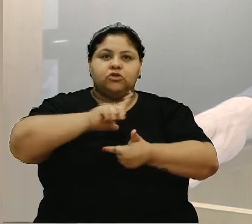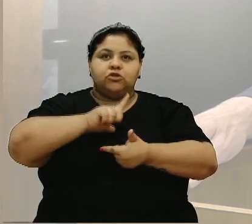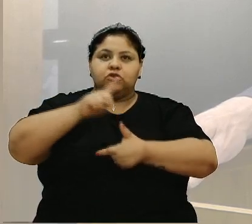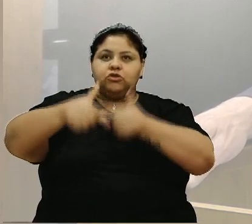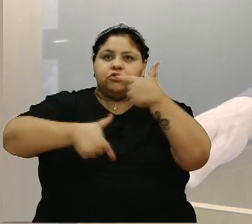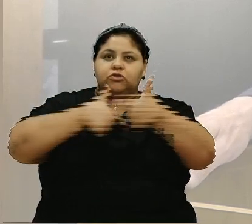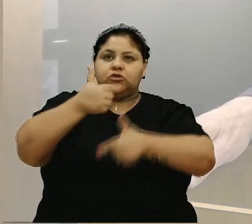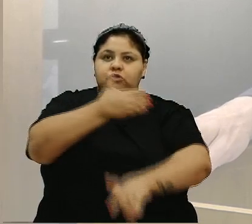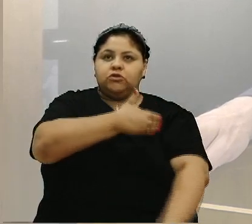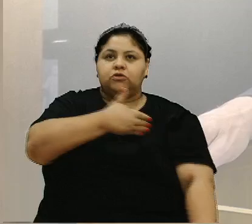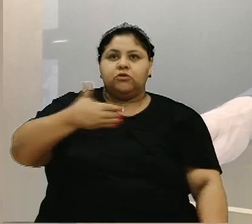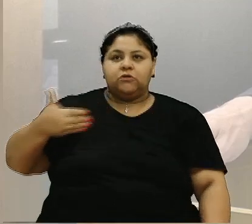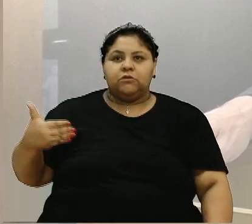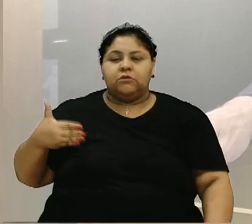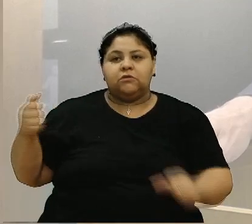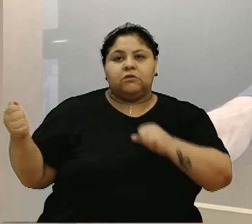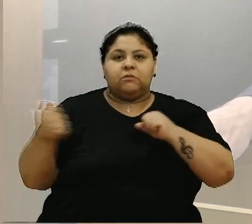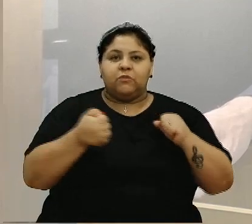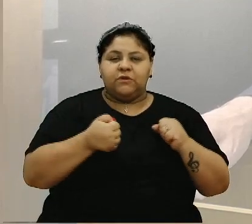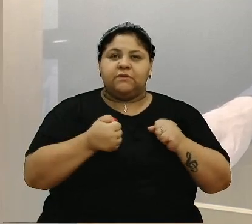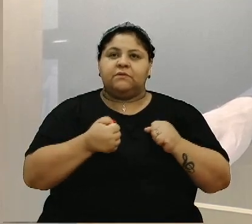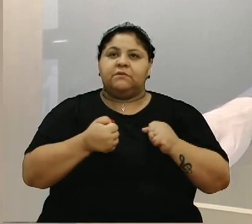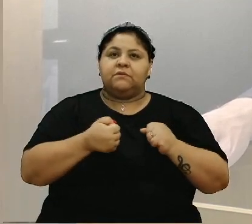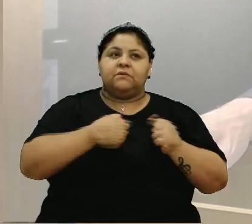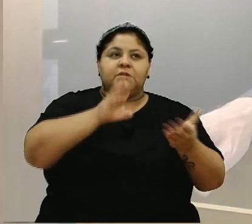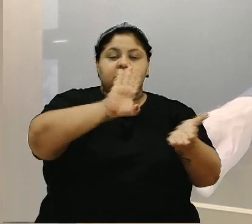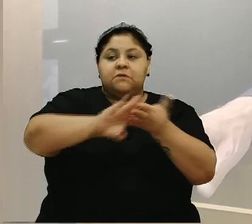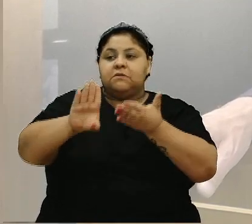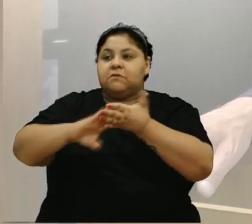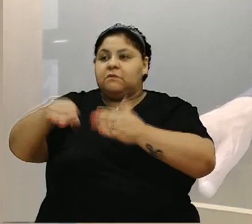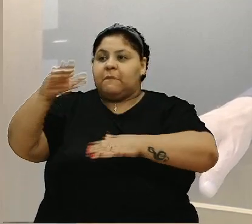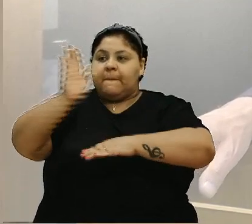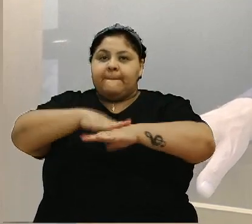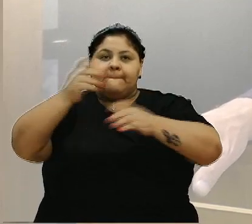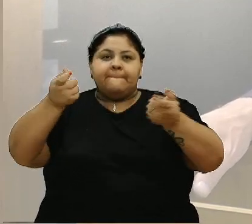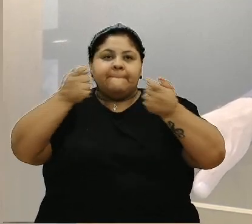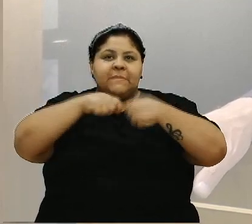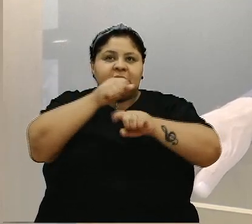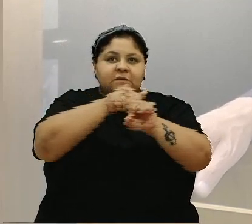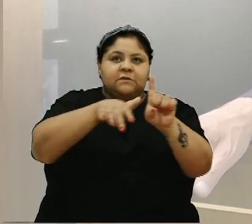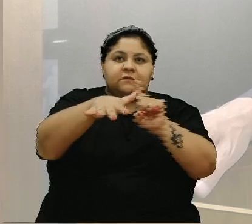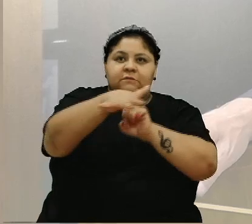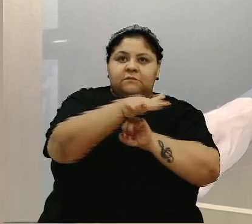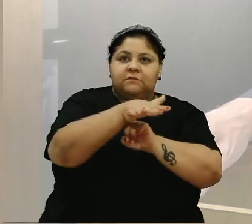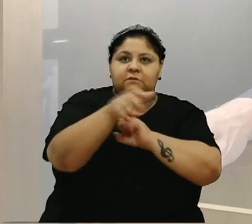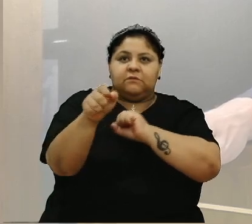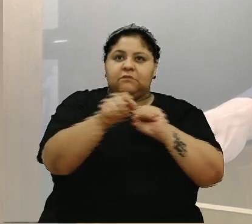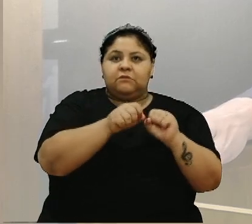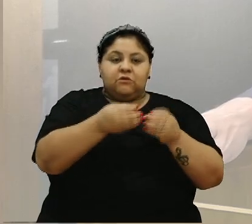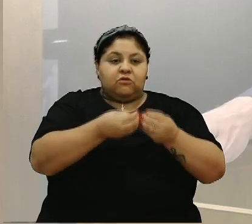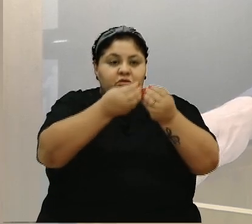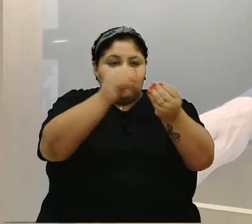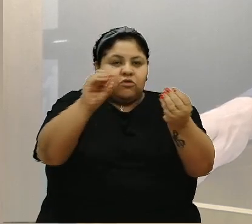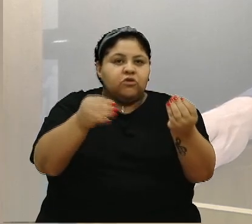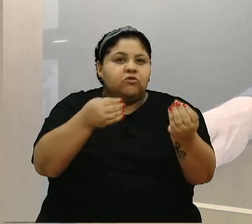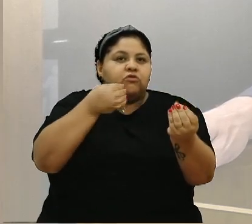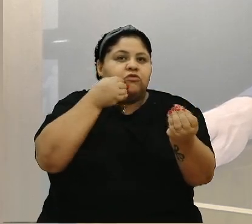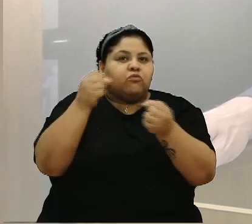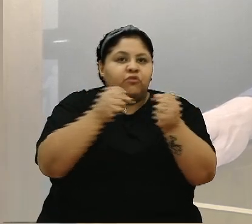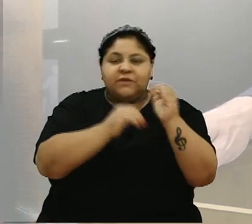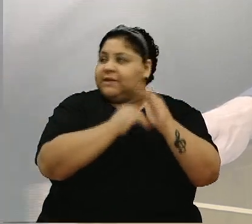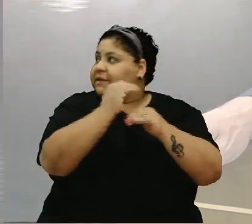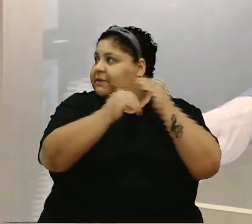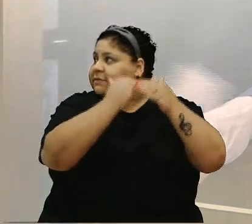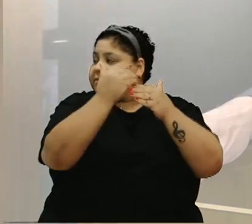serviços públicos para poder tirar os que mais precisam na assistência, para poder dar uma oportunidade para eles poderem